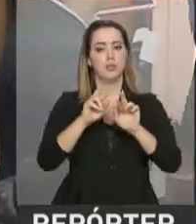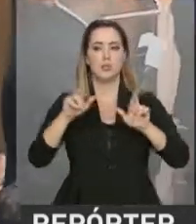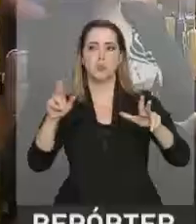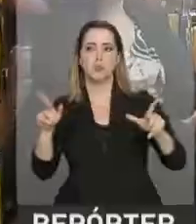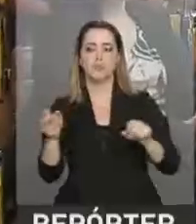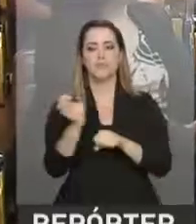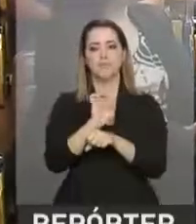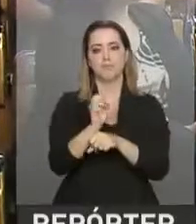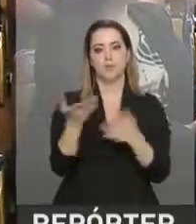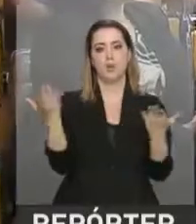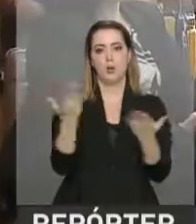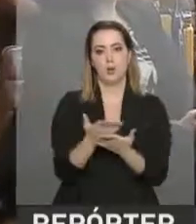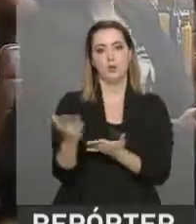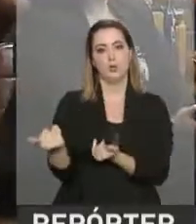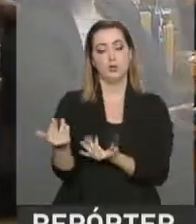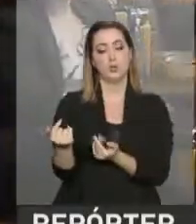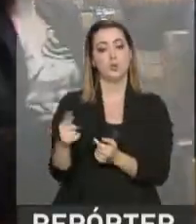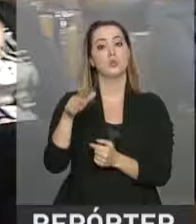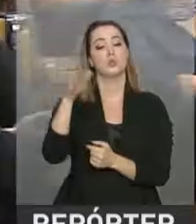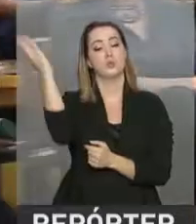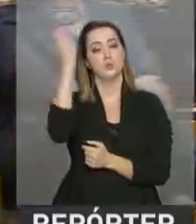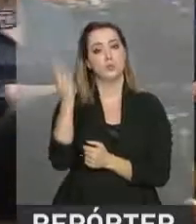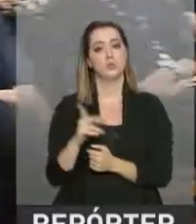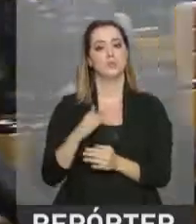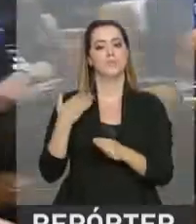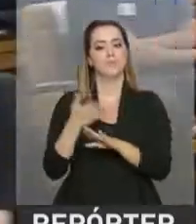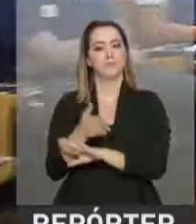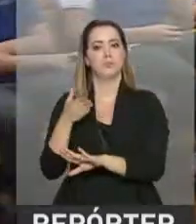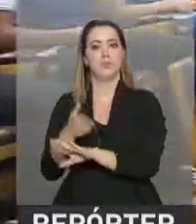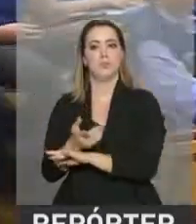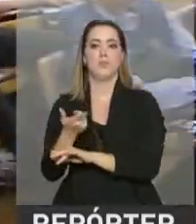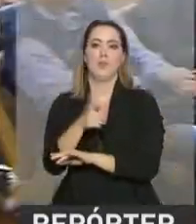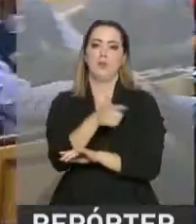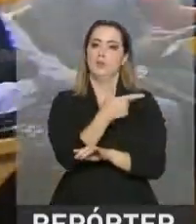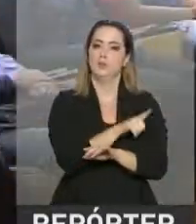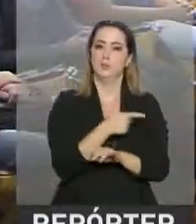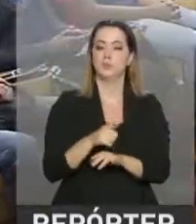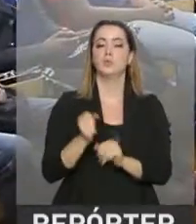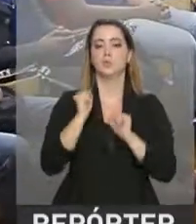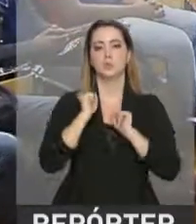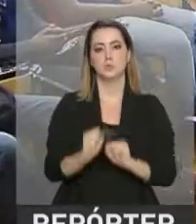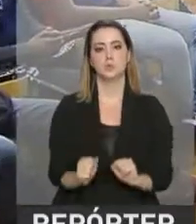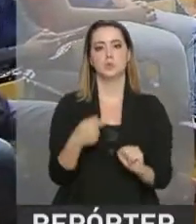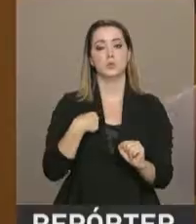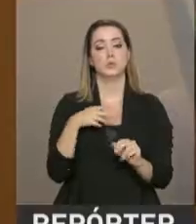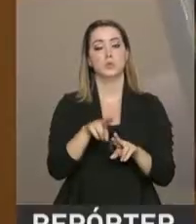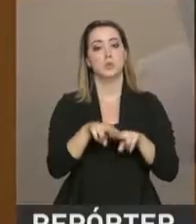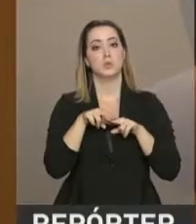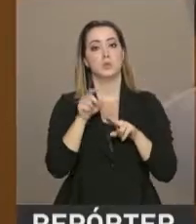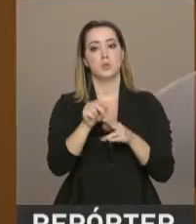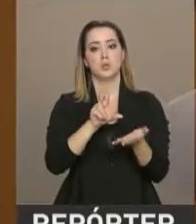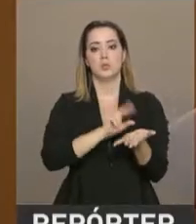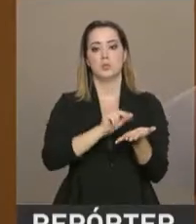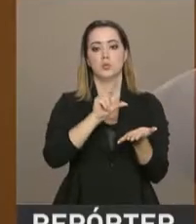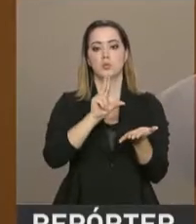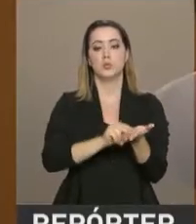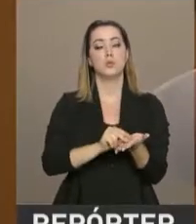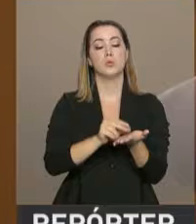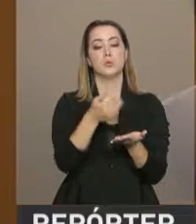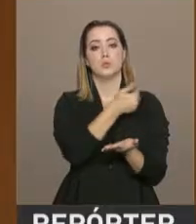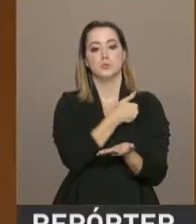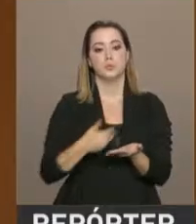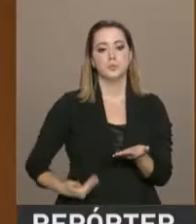brasileiros de baixa renda vão ter acesso a esses e outros benefícios por meio de um aplicativo do governo